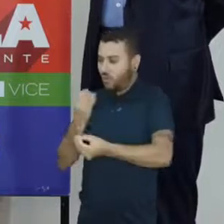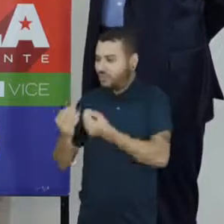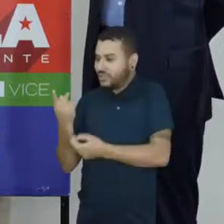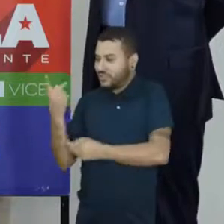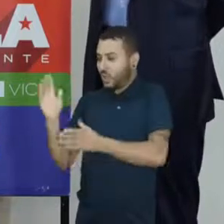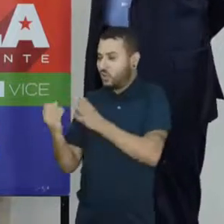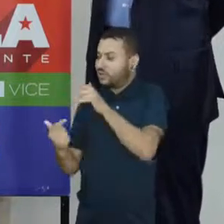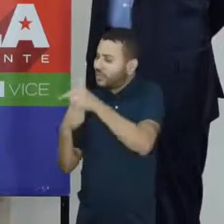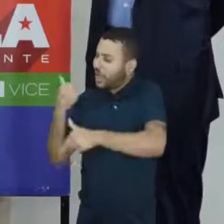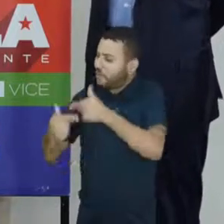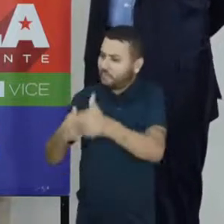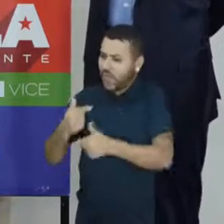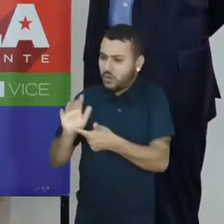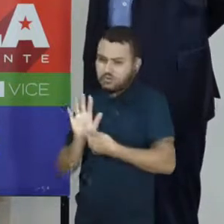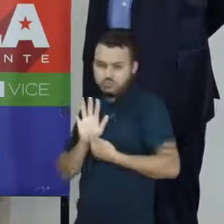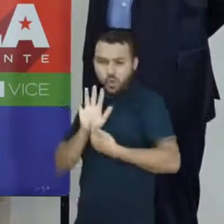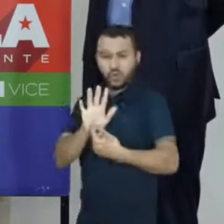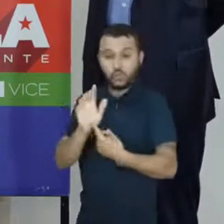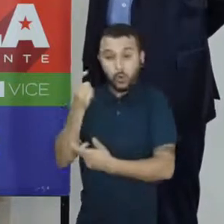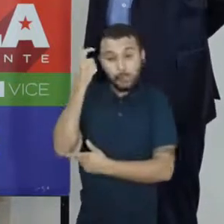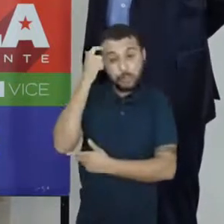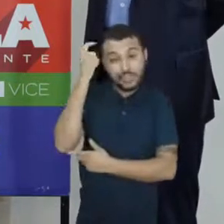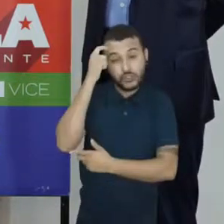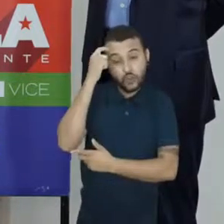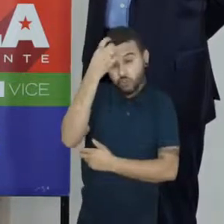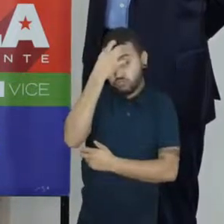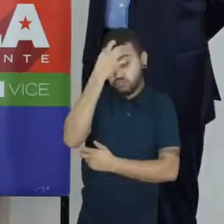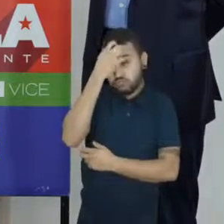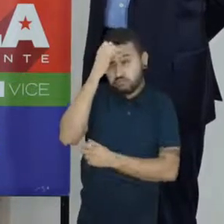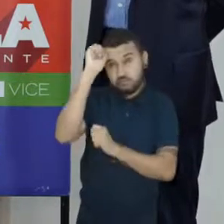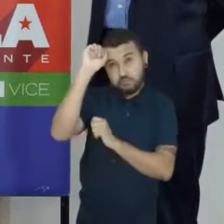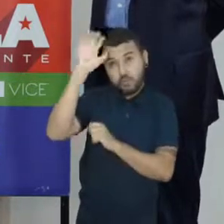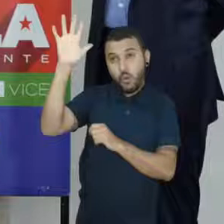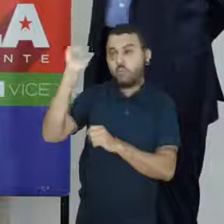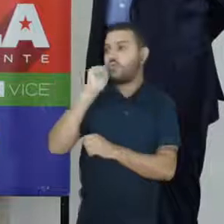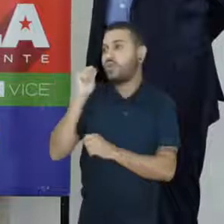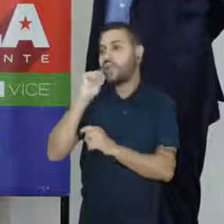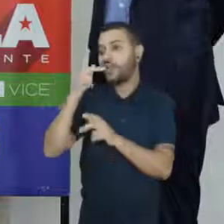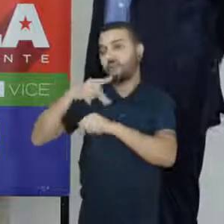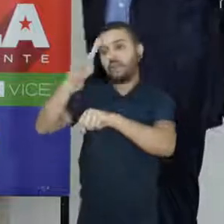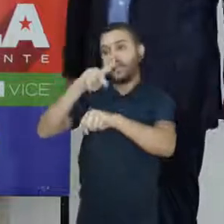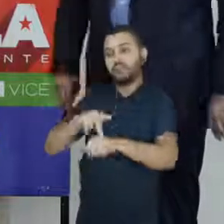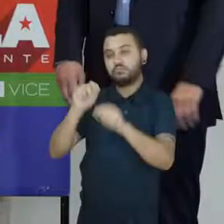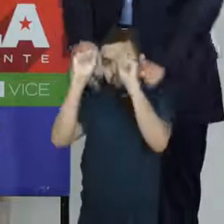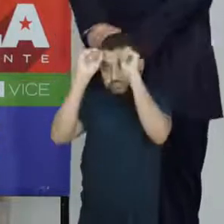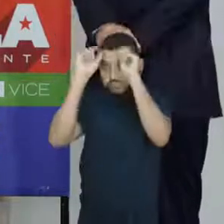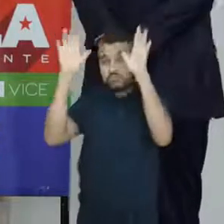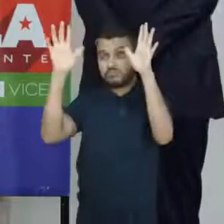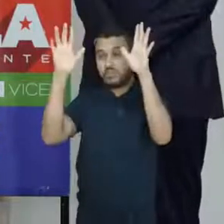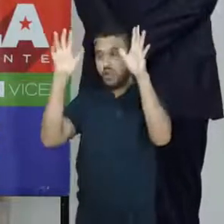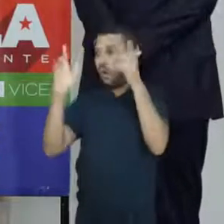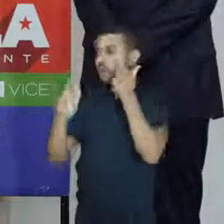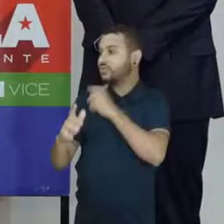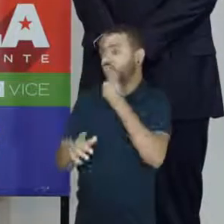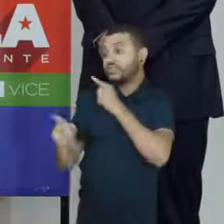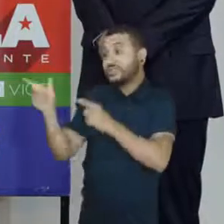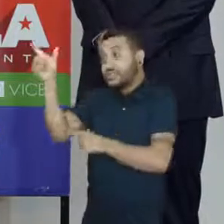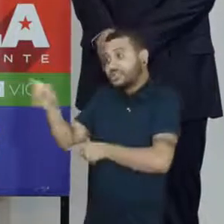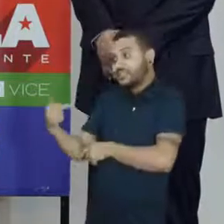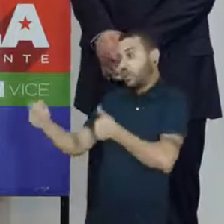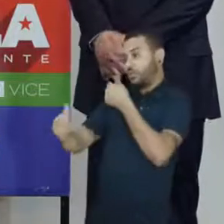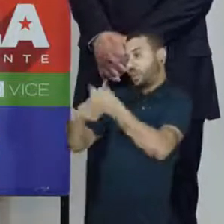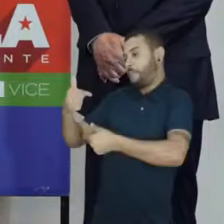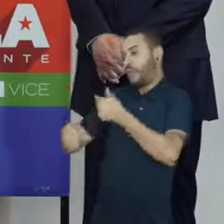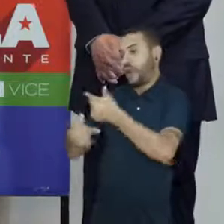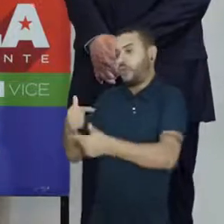na cabeça de milhões e milhões de mulheres desse país. Você não tem noção do que foi a